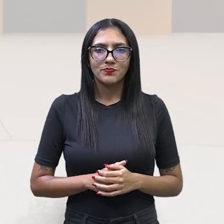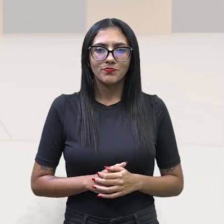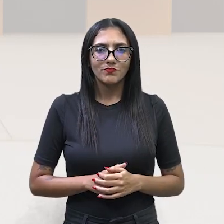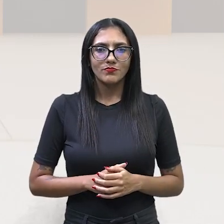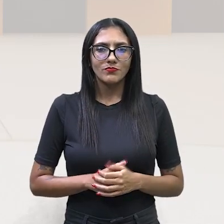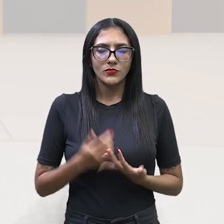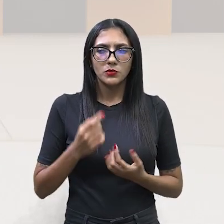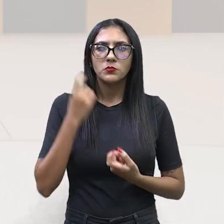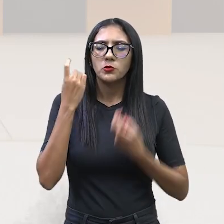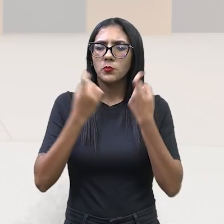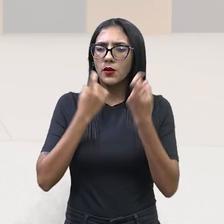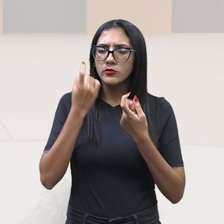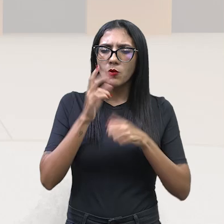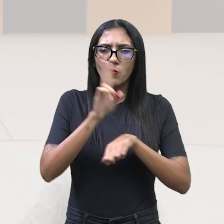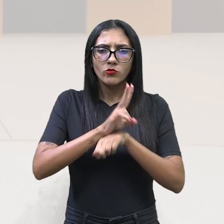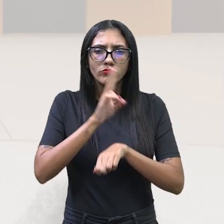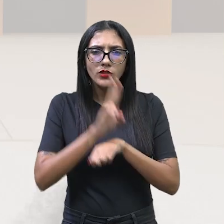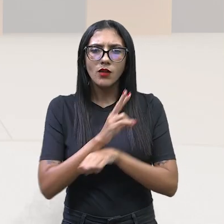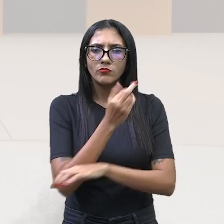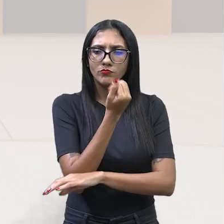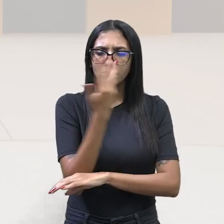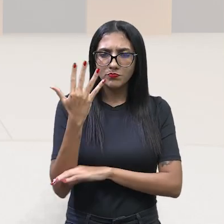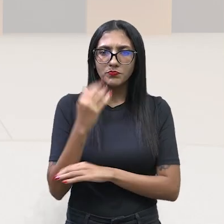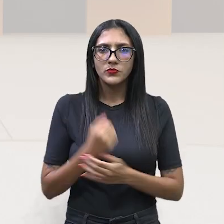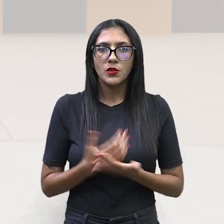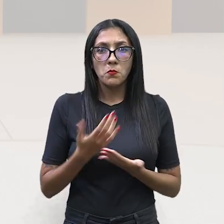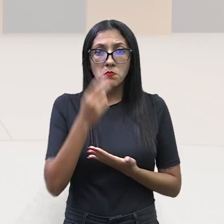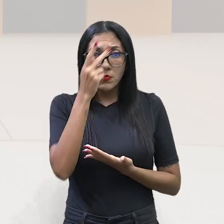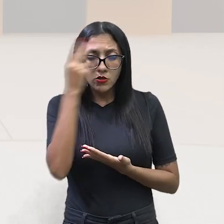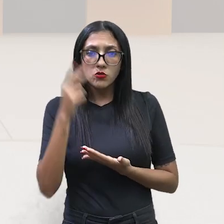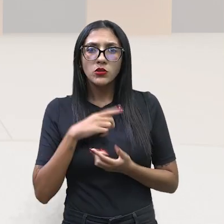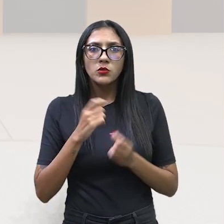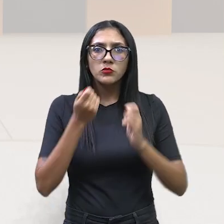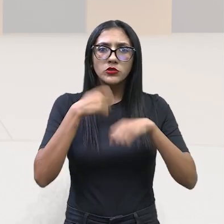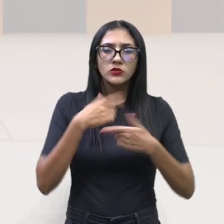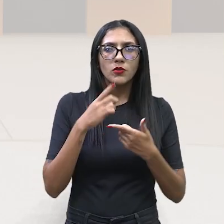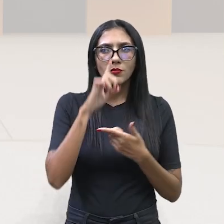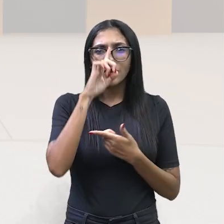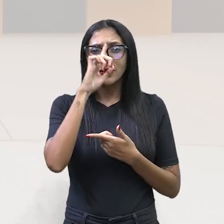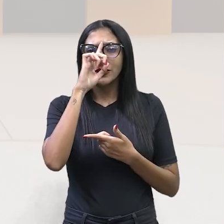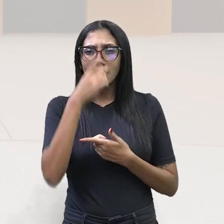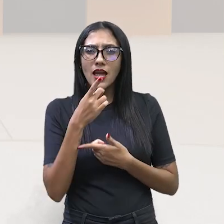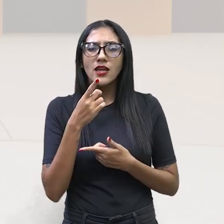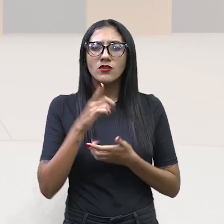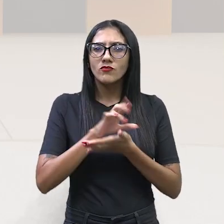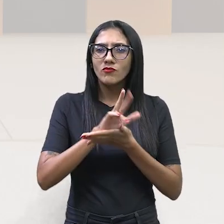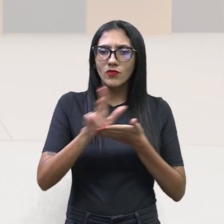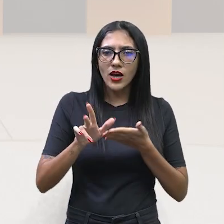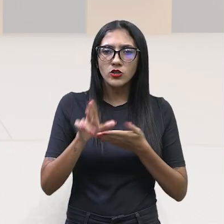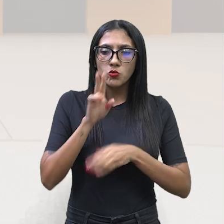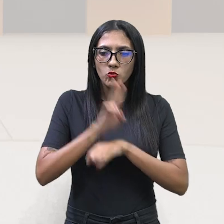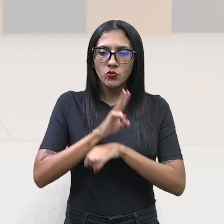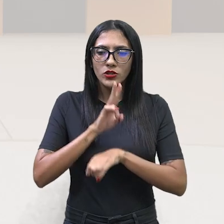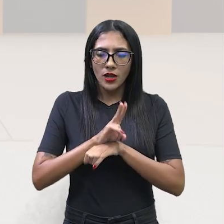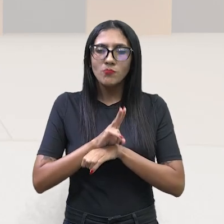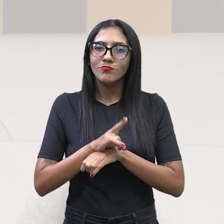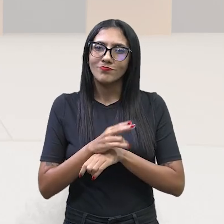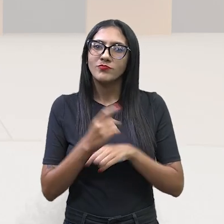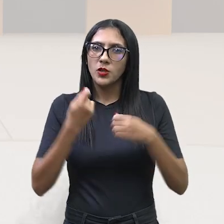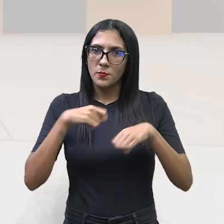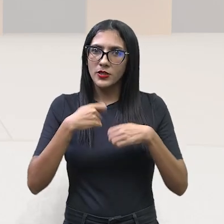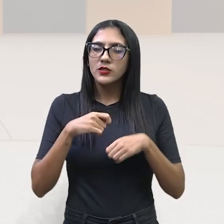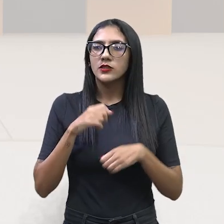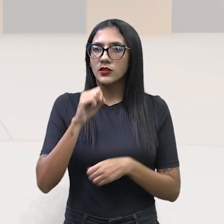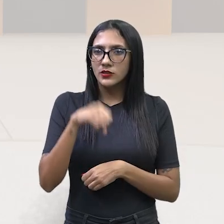preocupação com a preservação ambiental, pessoal, profissionais que possam desenvolver e implementar práticas sustentáveis são cada vez mais necessários aqui na